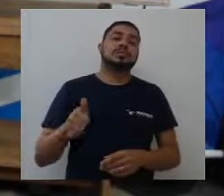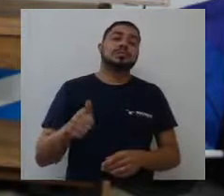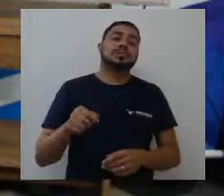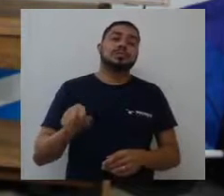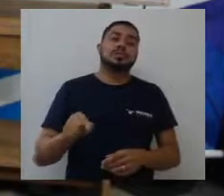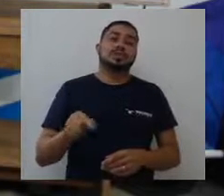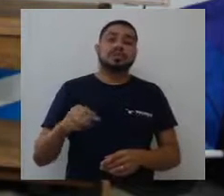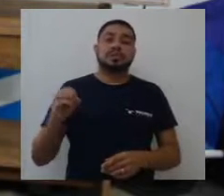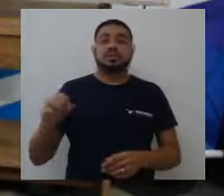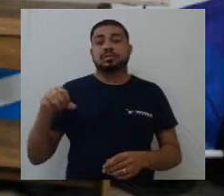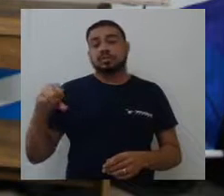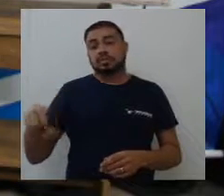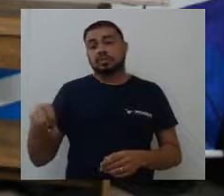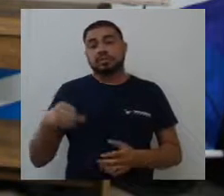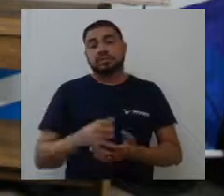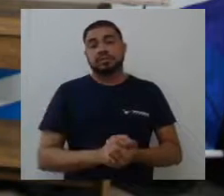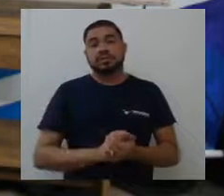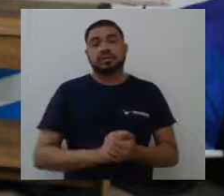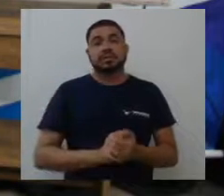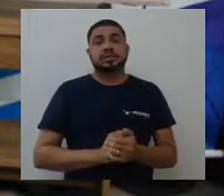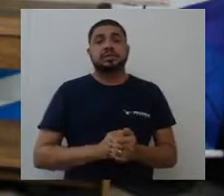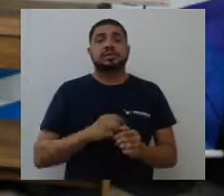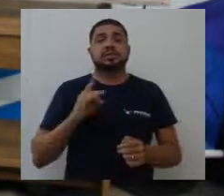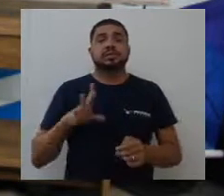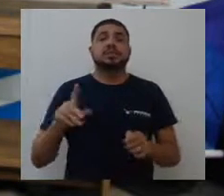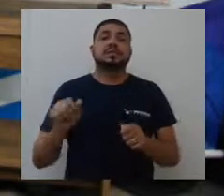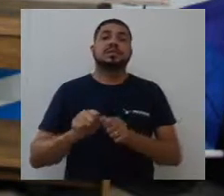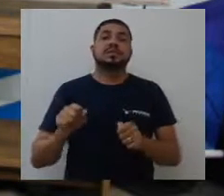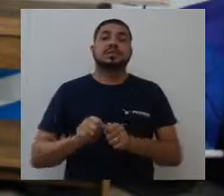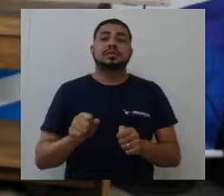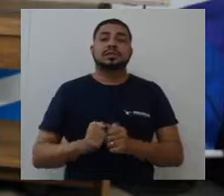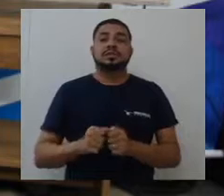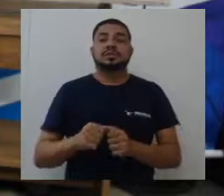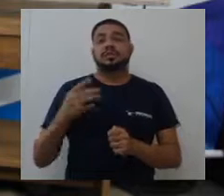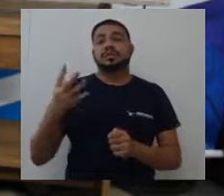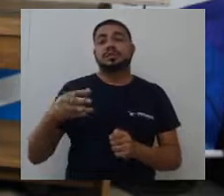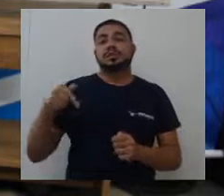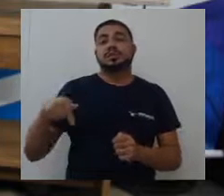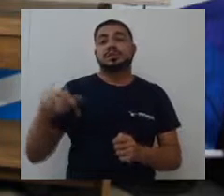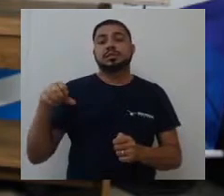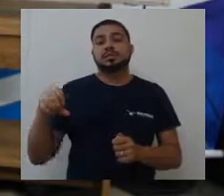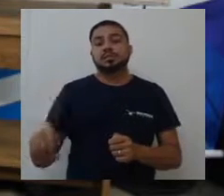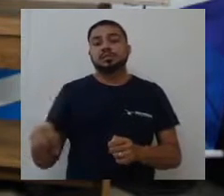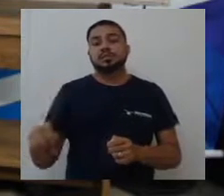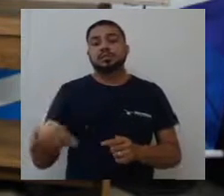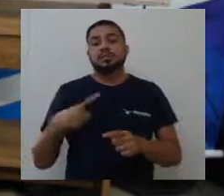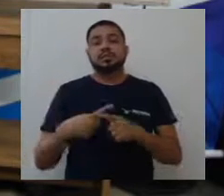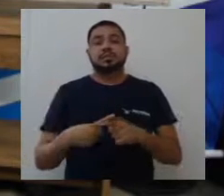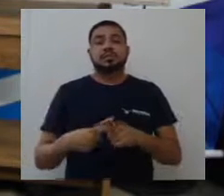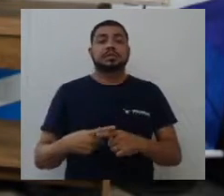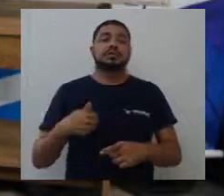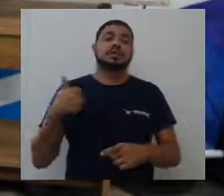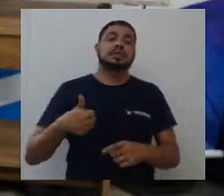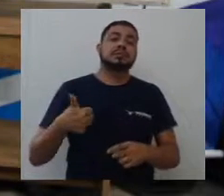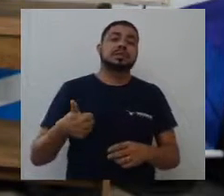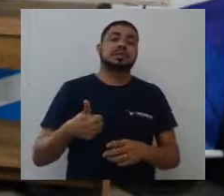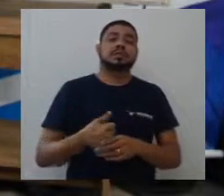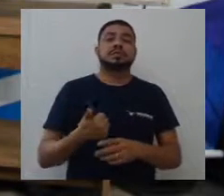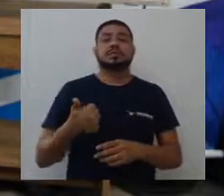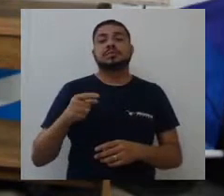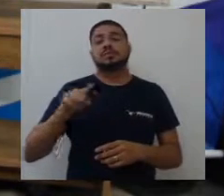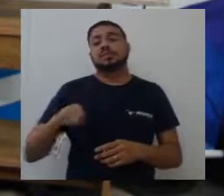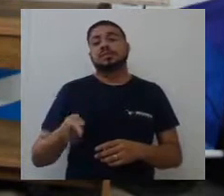Beleza? Dessa forma, vem comigo aqui. É só a gente fazer assim, ó. 479 vezes o primeiro aumento,